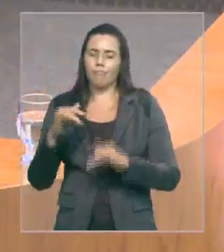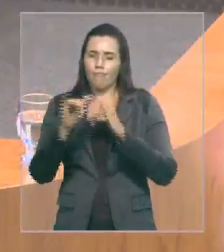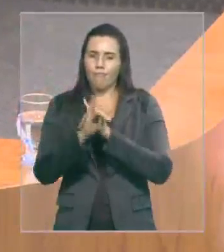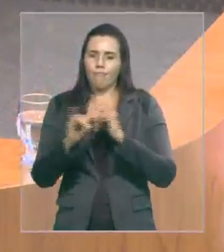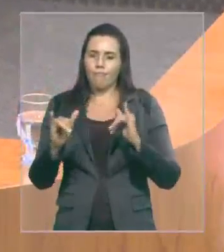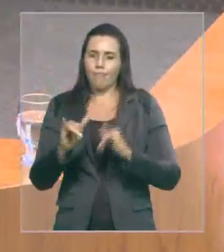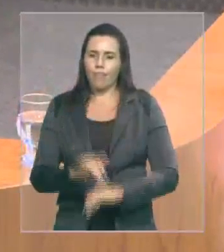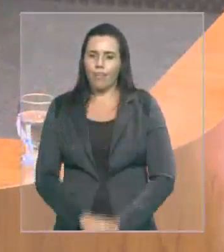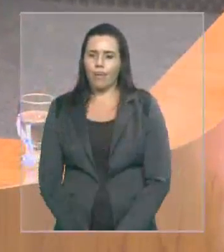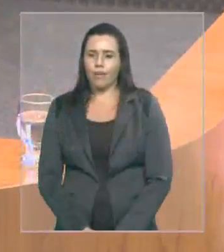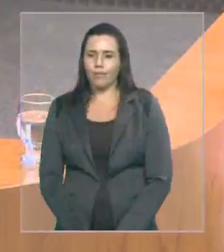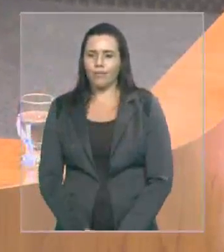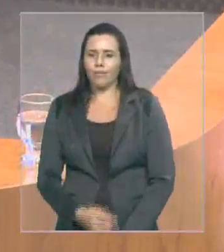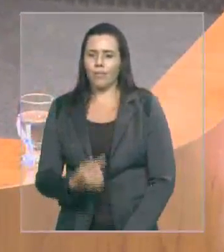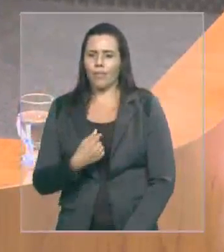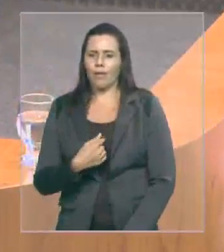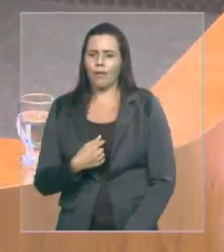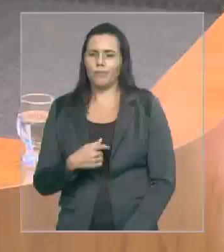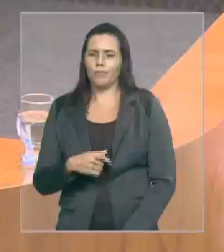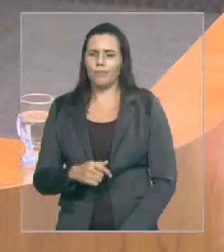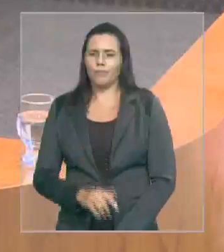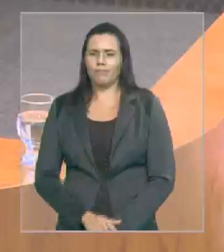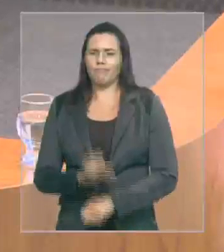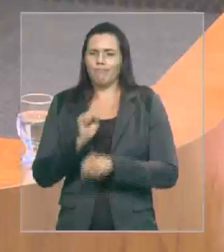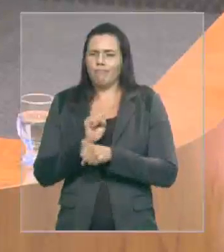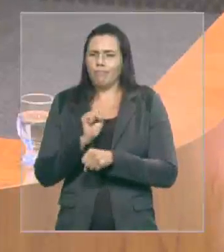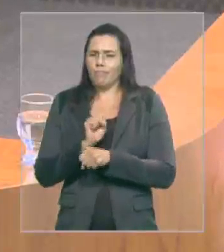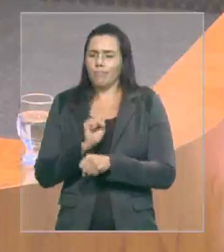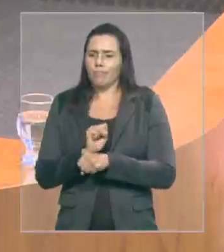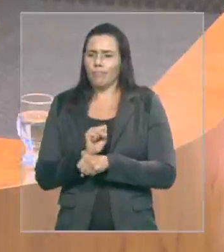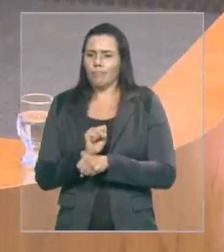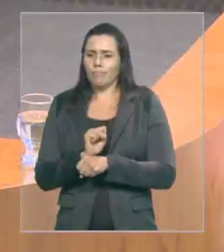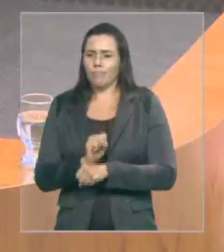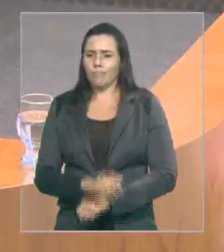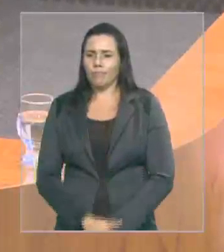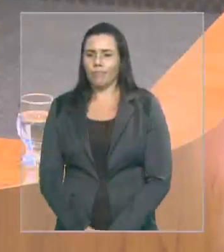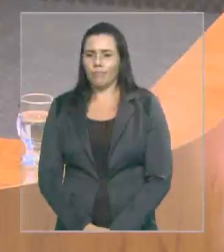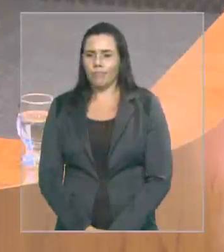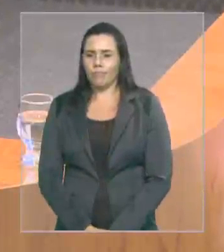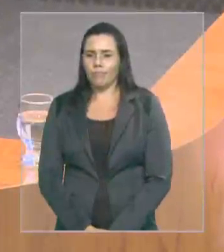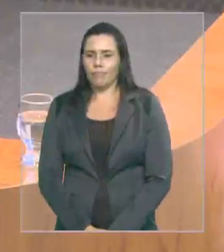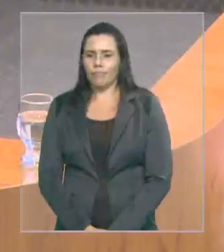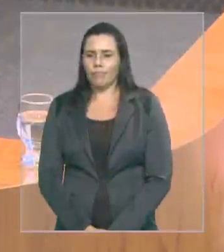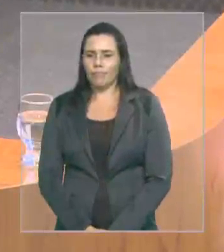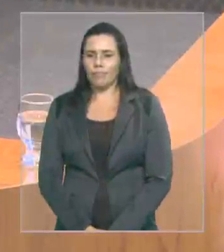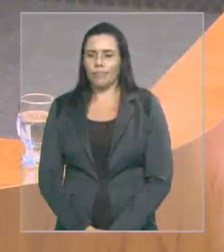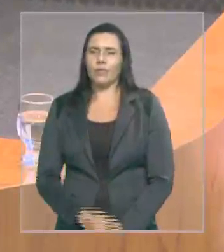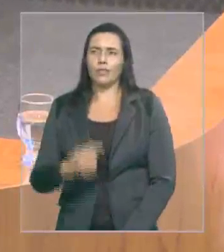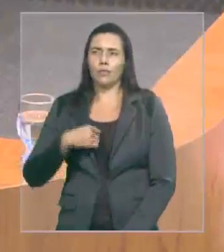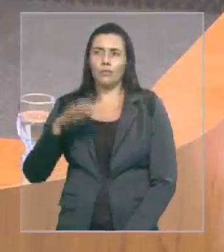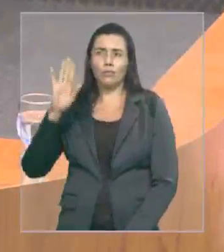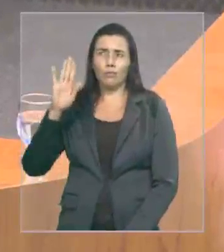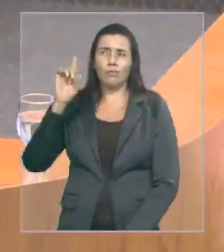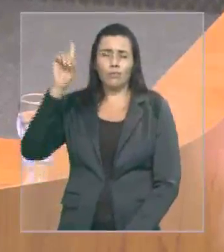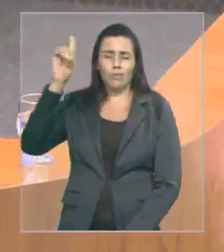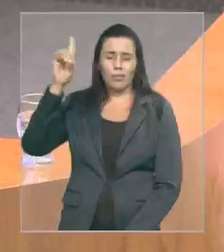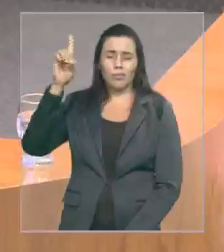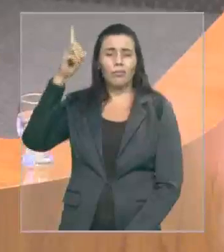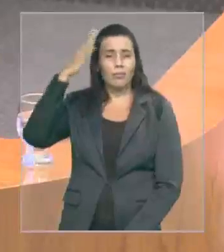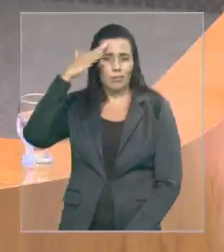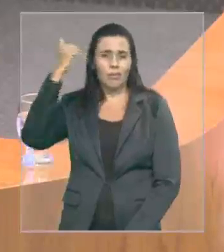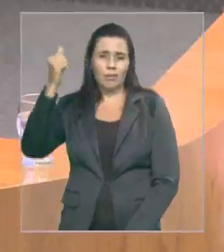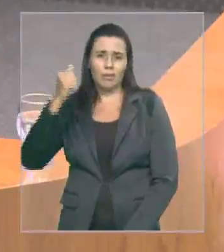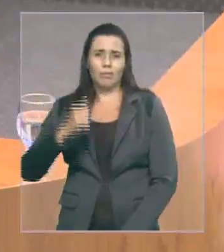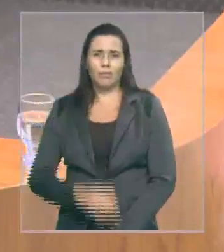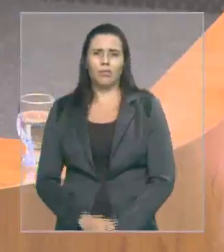eu me controlei. Juro por Deus, por todo sagrado. Criador do céu e da terra, o Altíssimo, Senhor